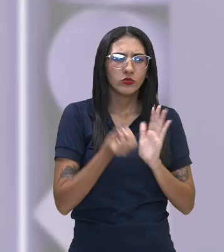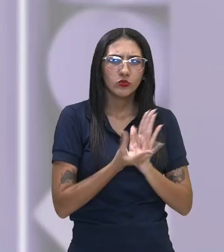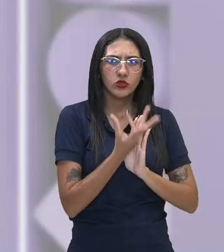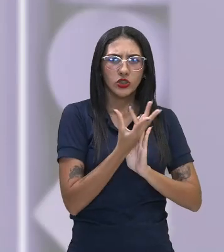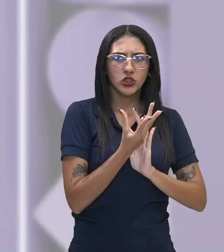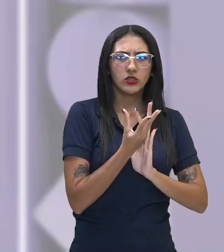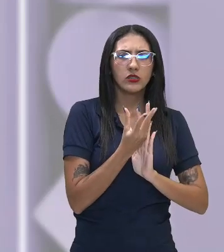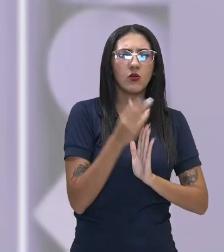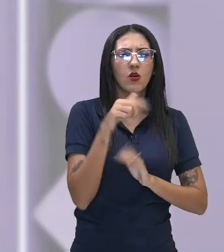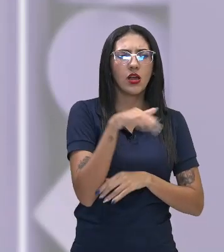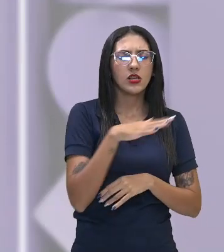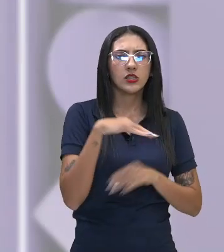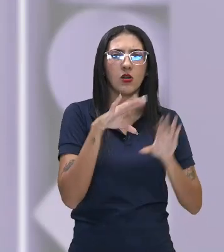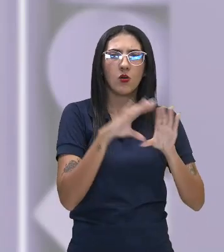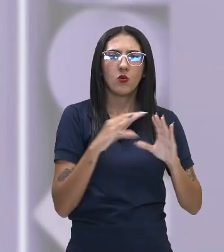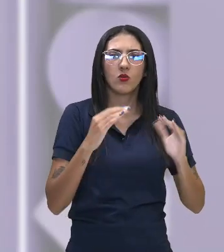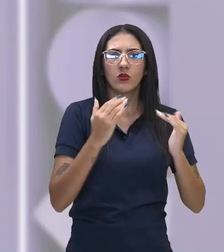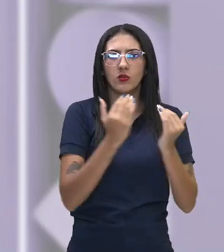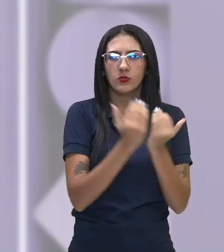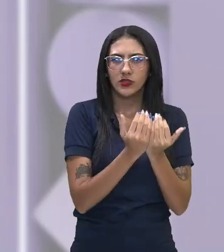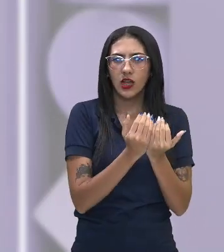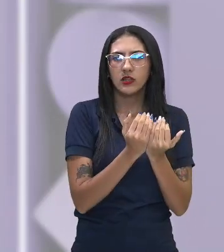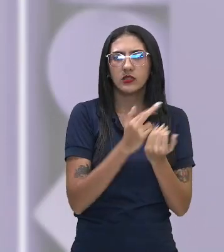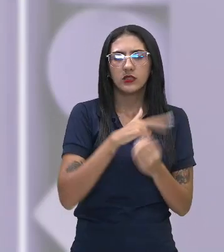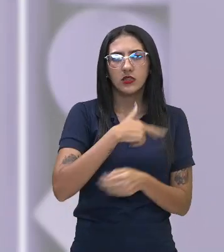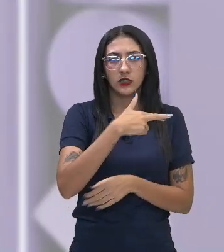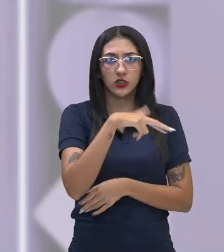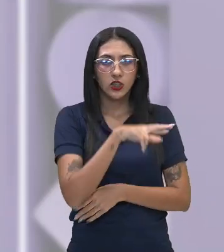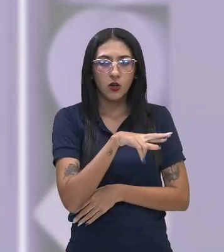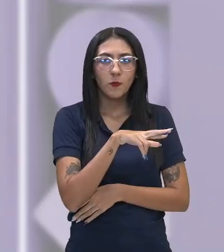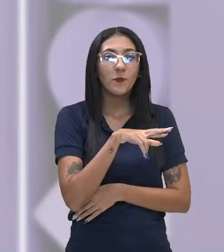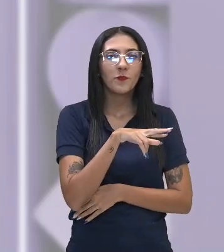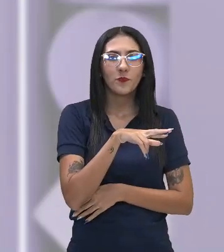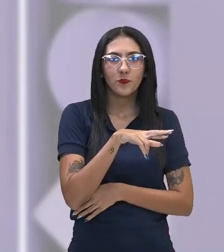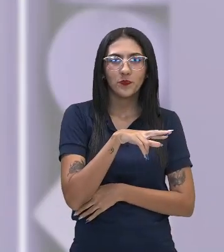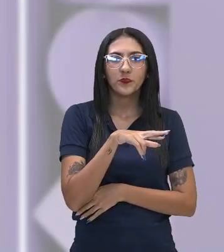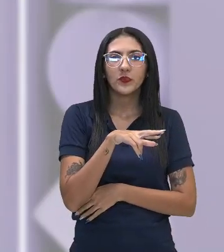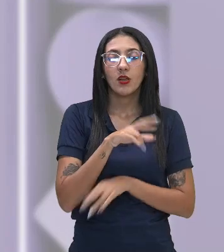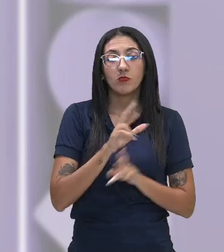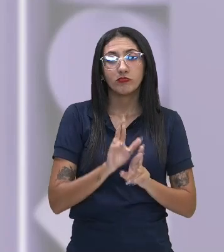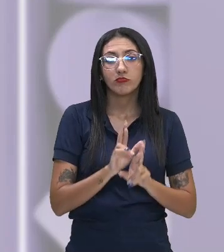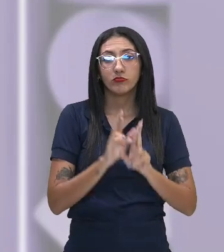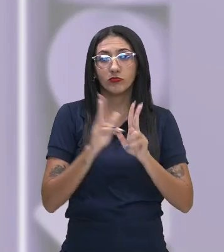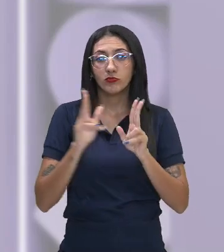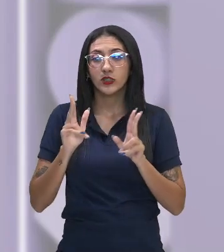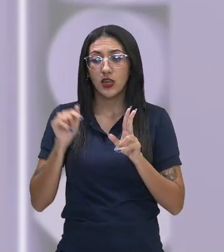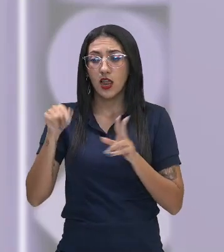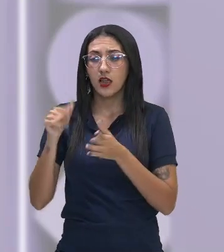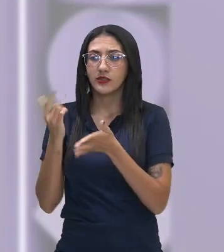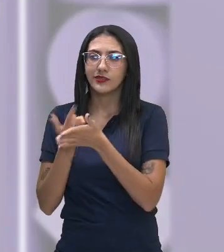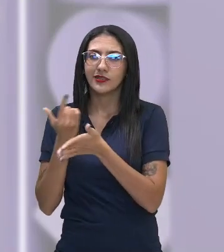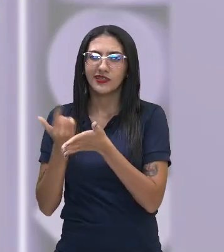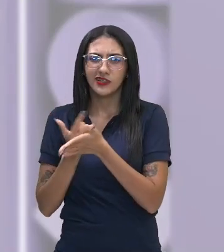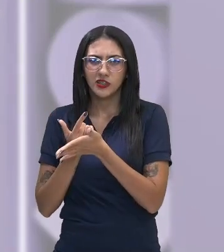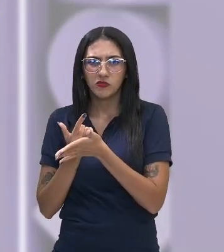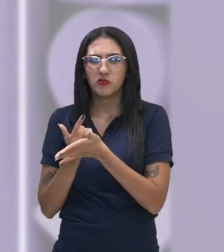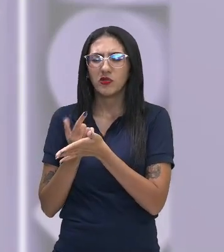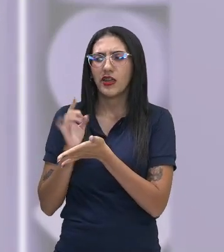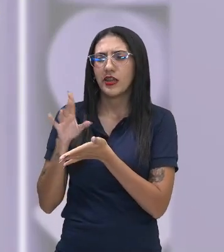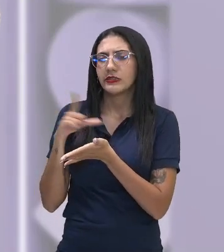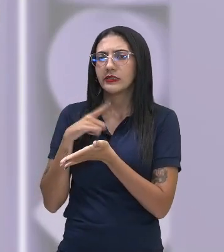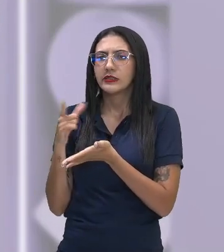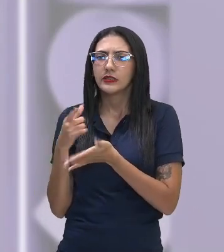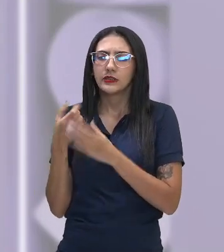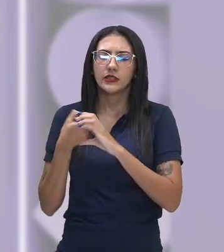determinada denominação, aquela determinada comunidade de fé, o livro religioso ele já tem um aspecto